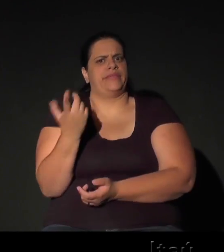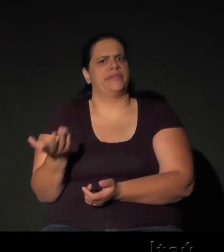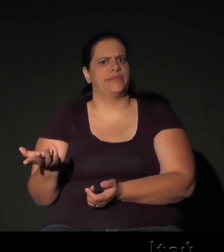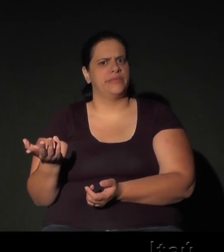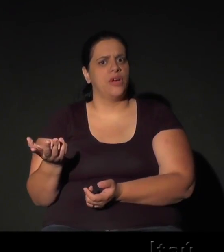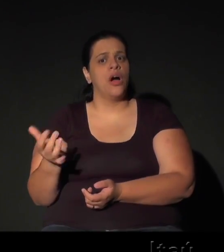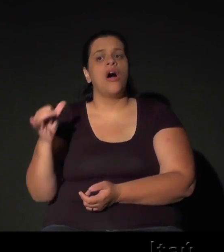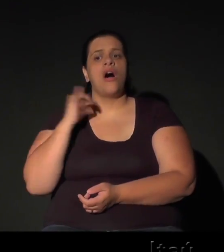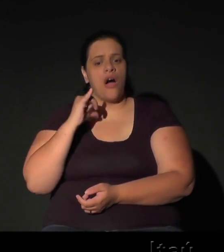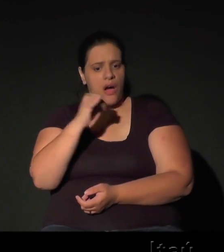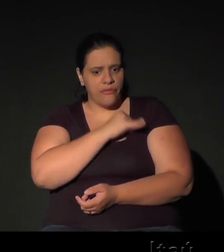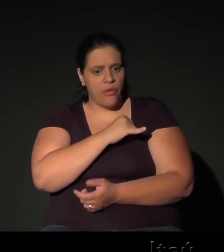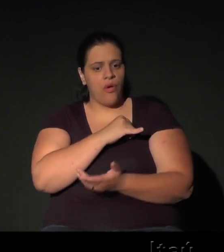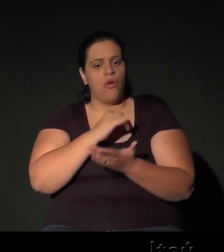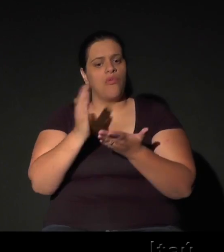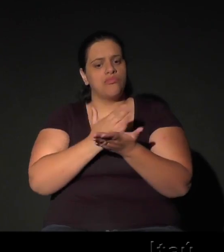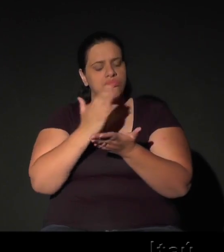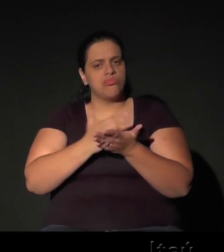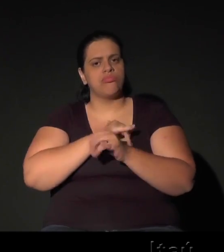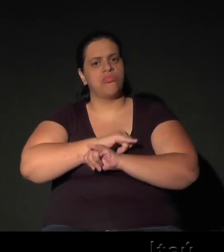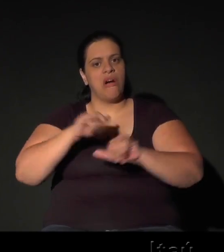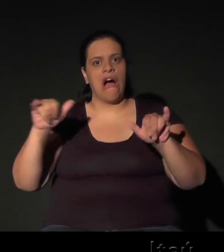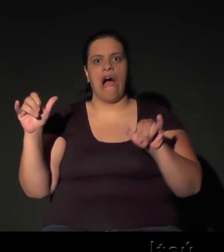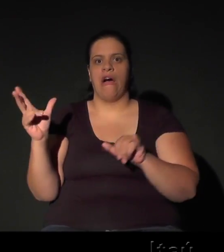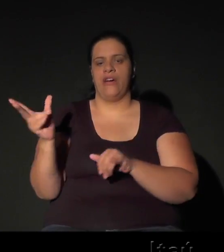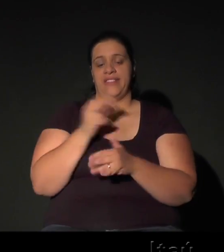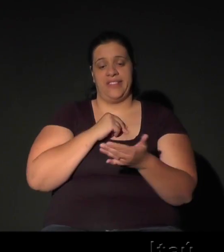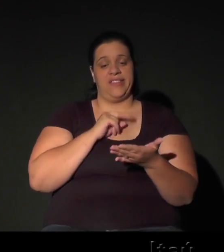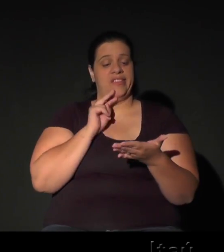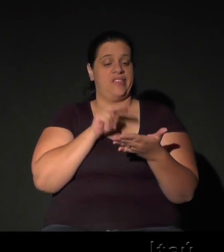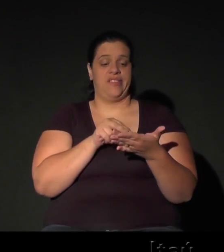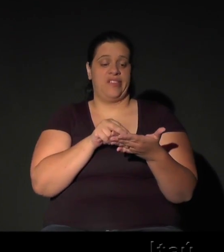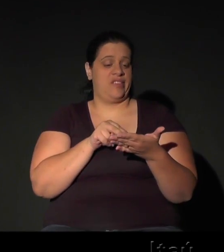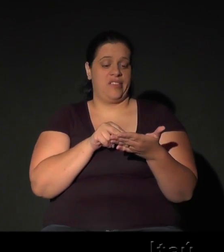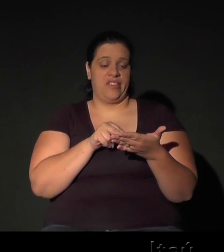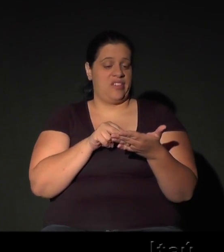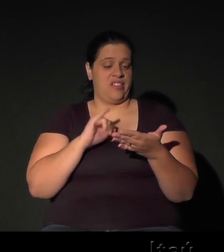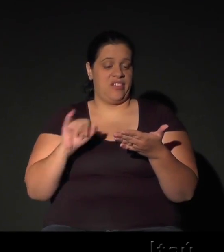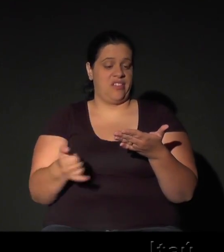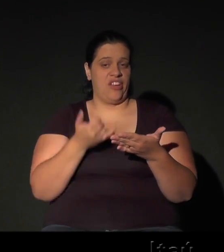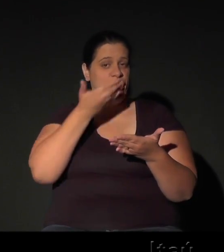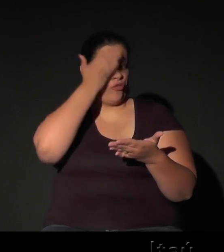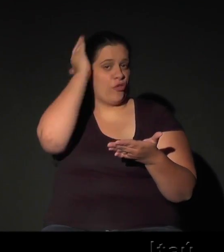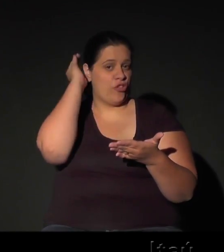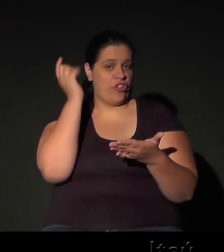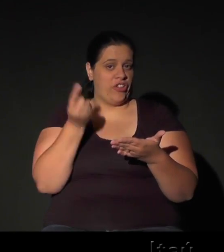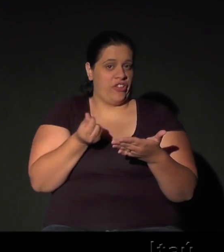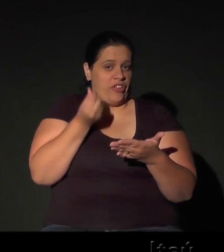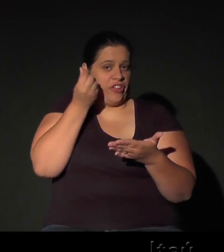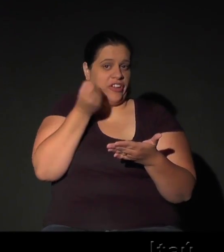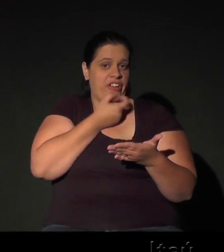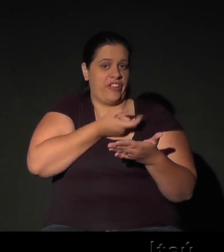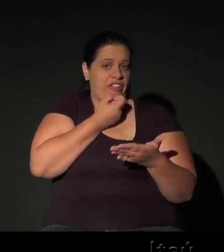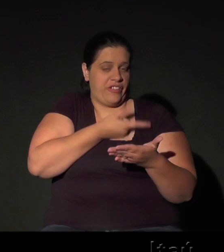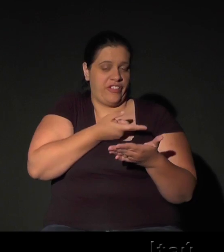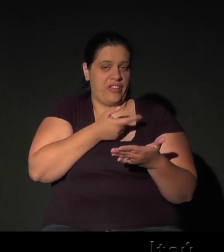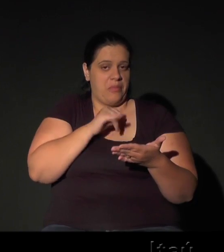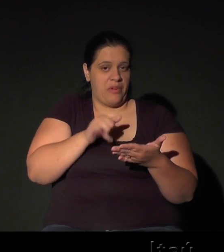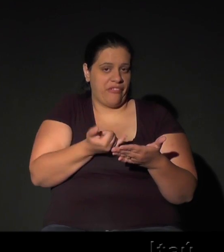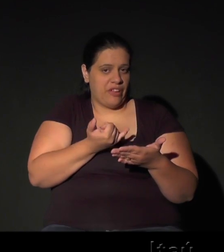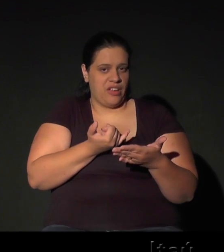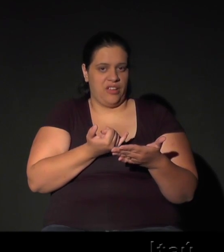Avon faz a propaganda a o cara vai lá L é lucro agora faz char achando grande